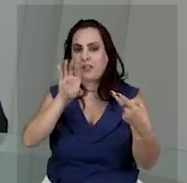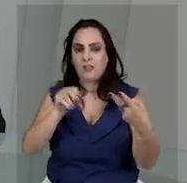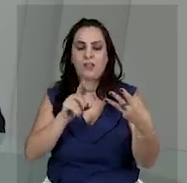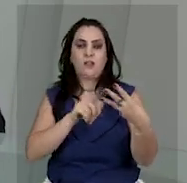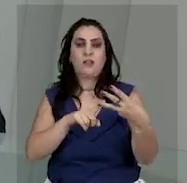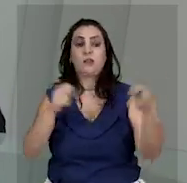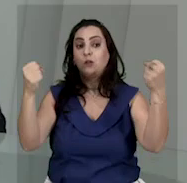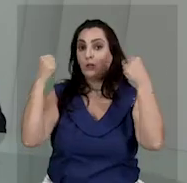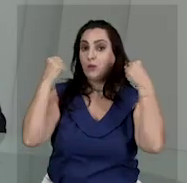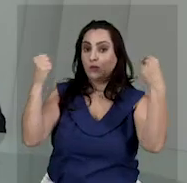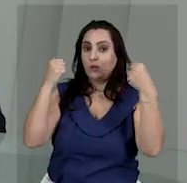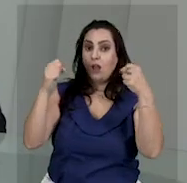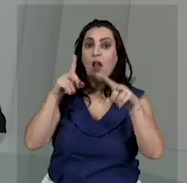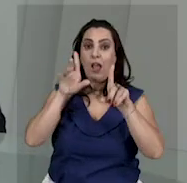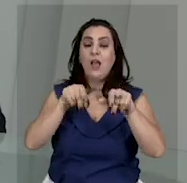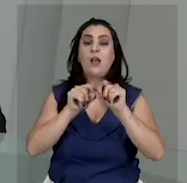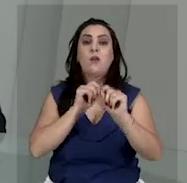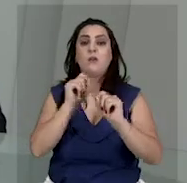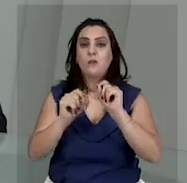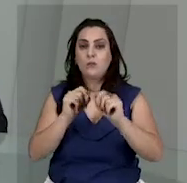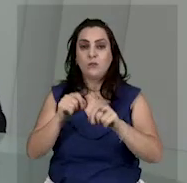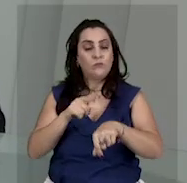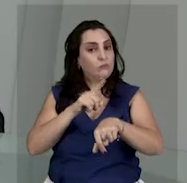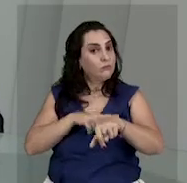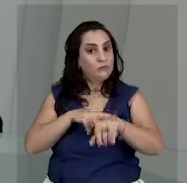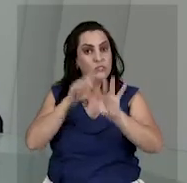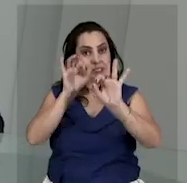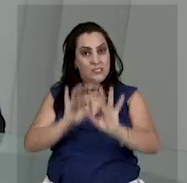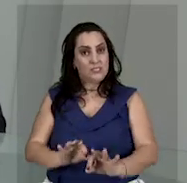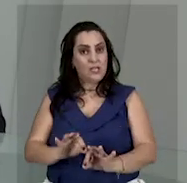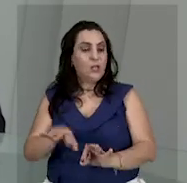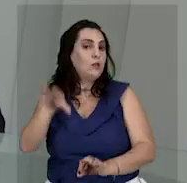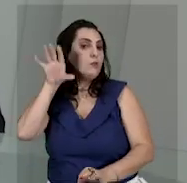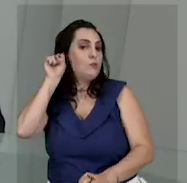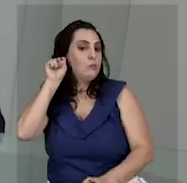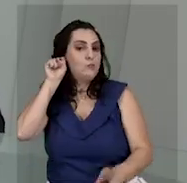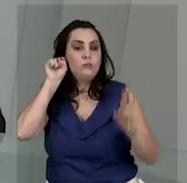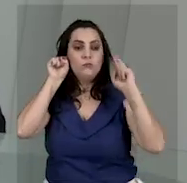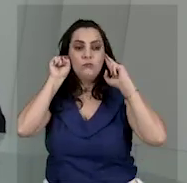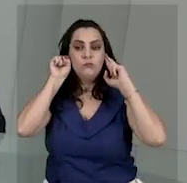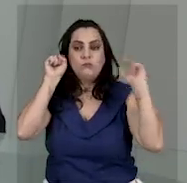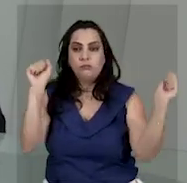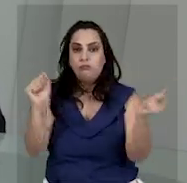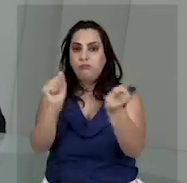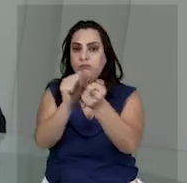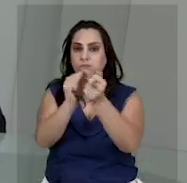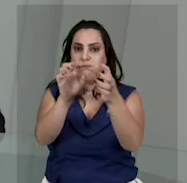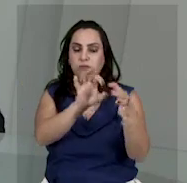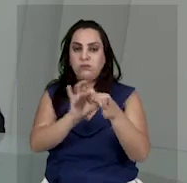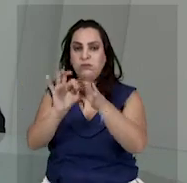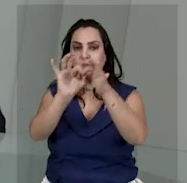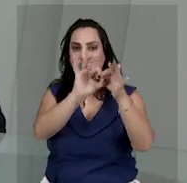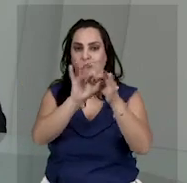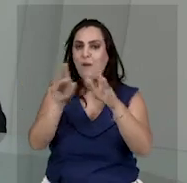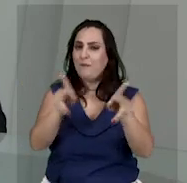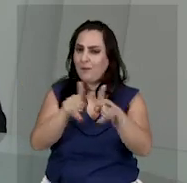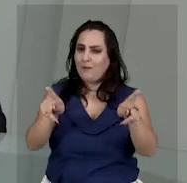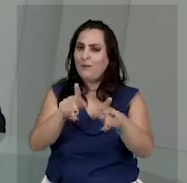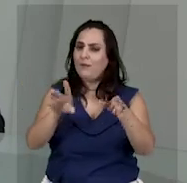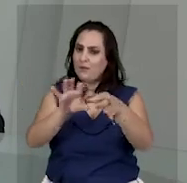momento propício para que o aluno ouvinte se aproxime do aluno surdo, para que o professor tenha essa